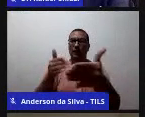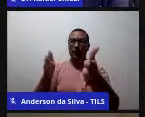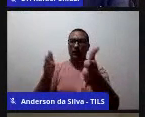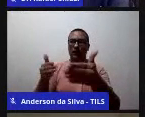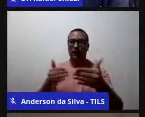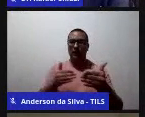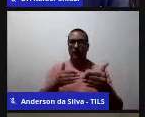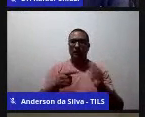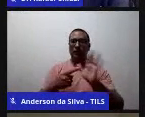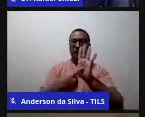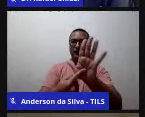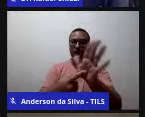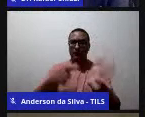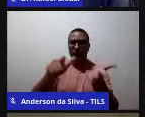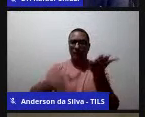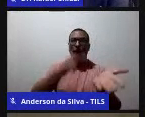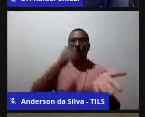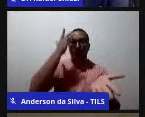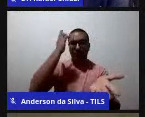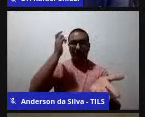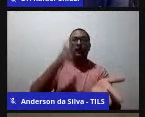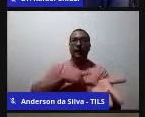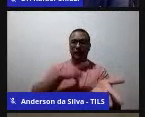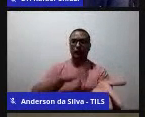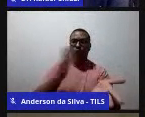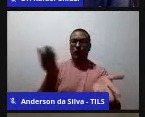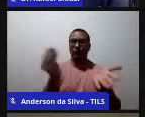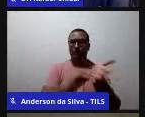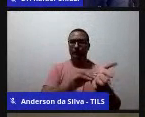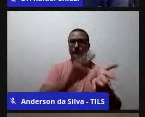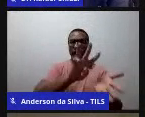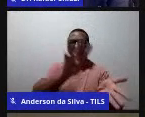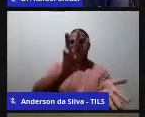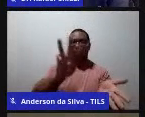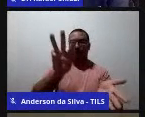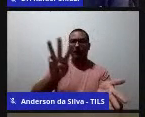de amanhã já está no nosso site disponível, tá? No